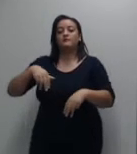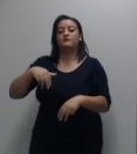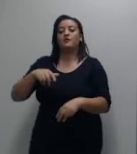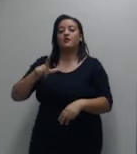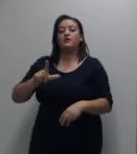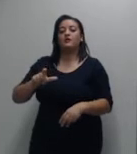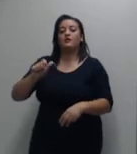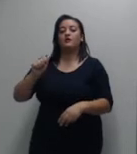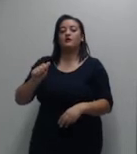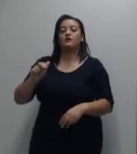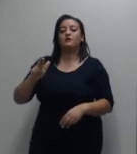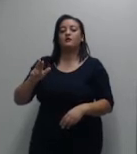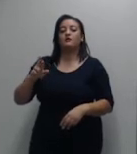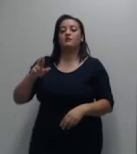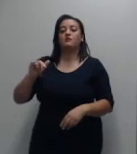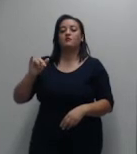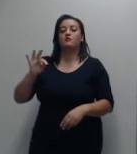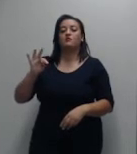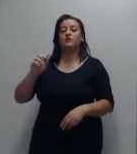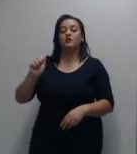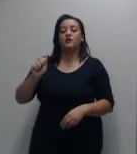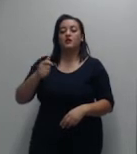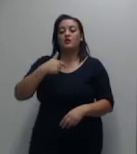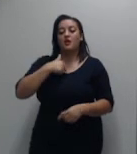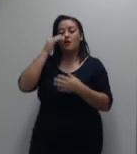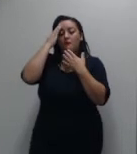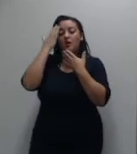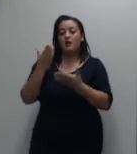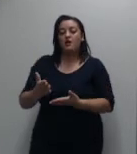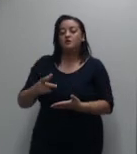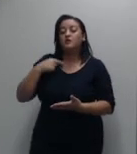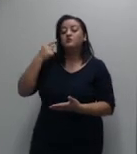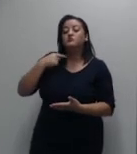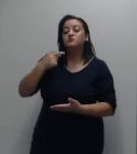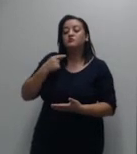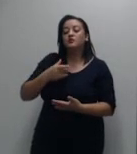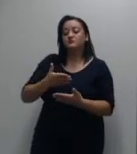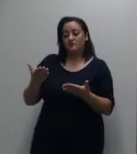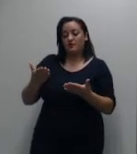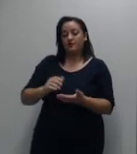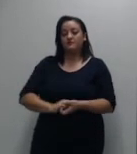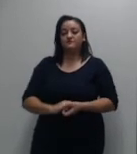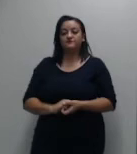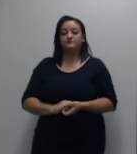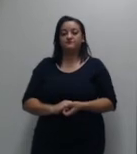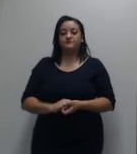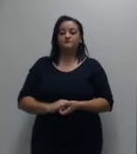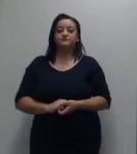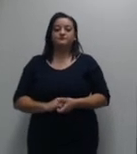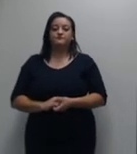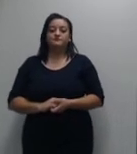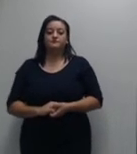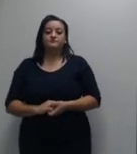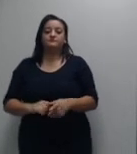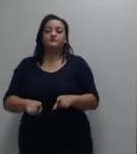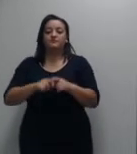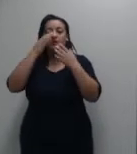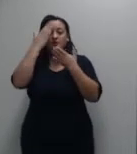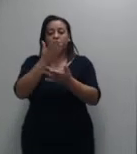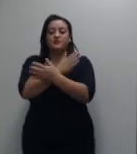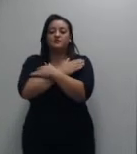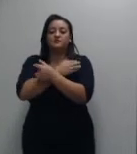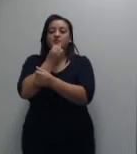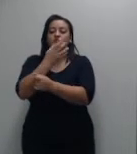Ministra Laurita vai e o Agradeço ao eminência advogado do